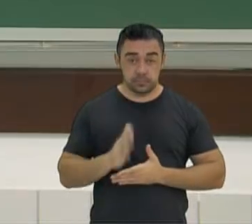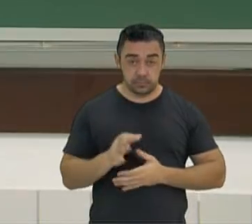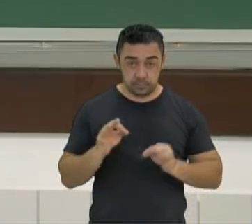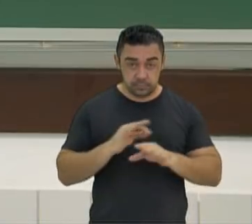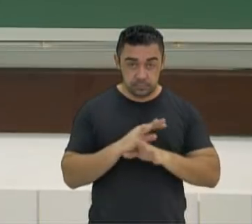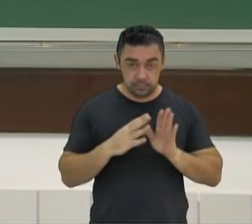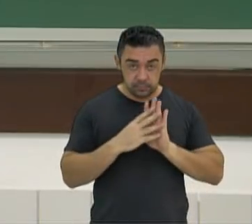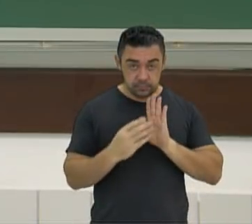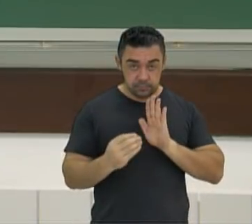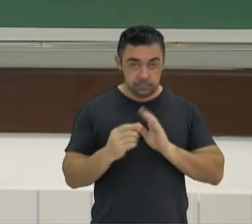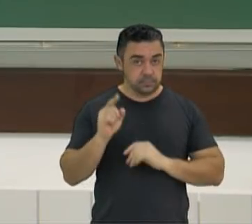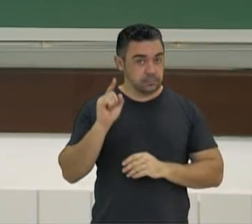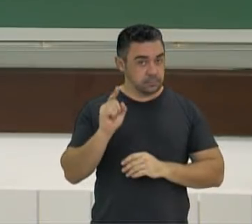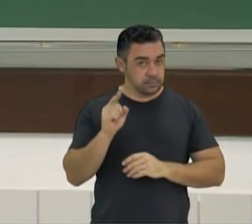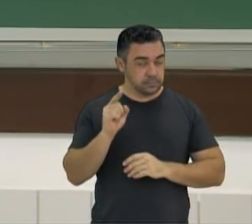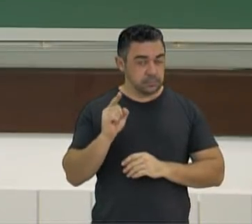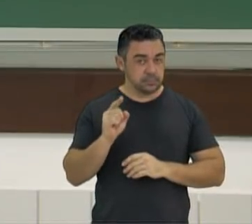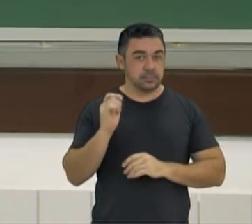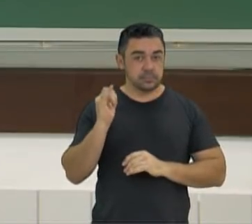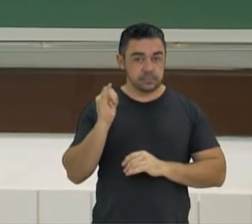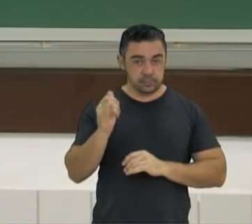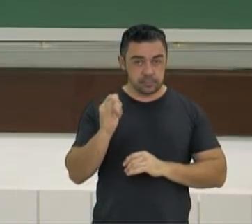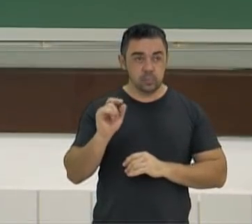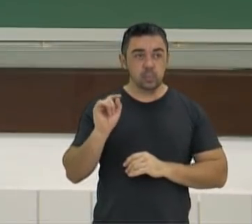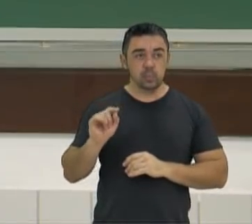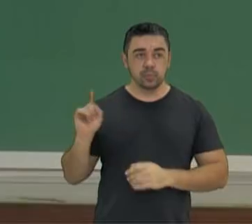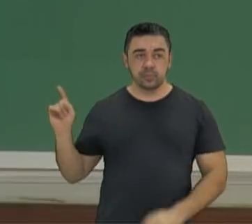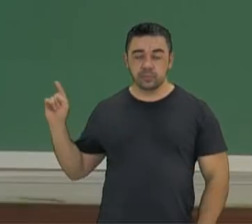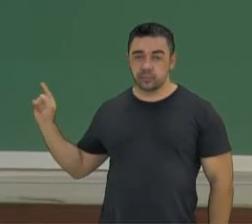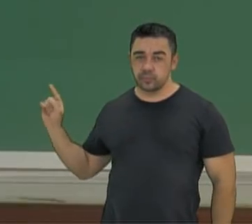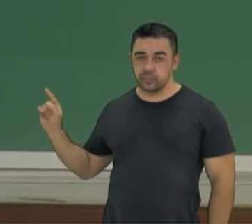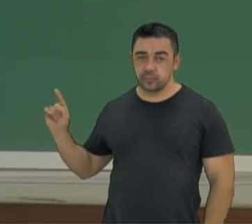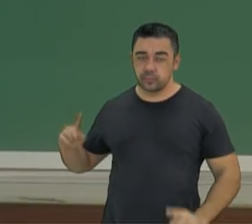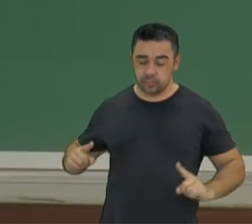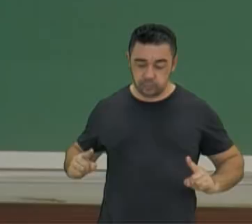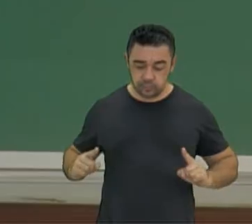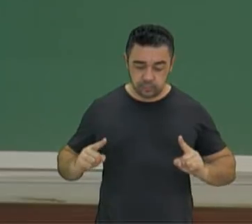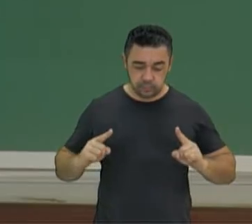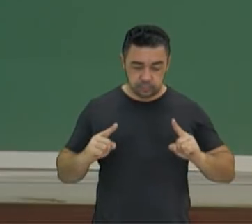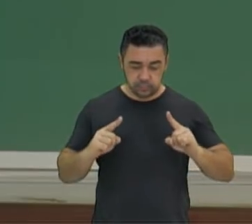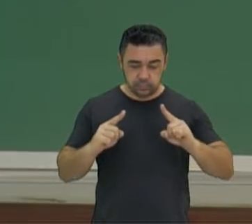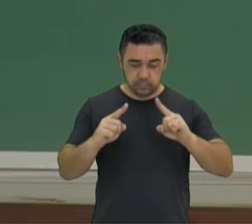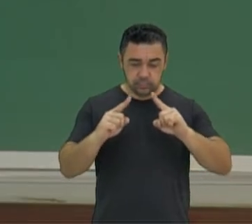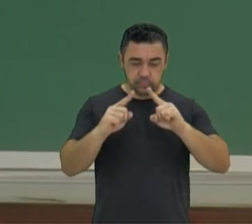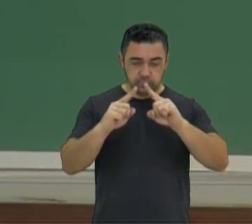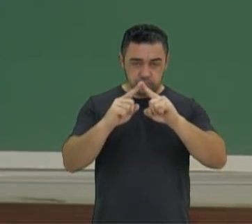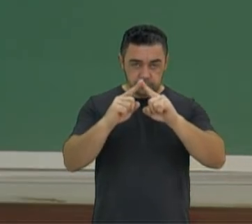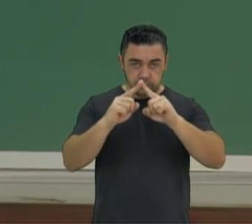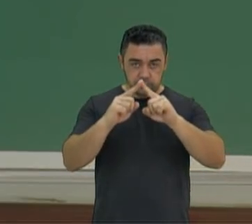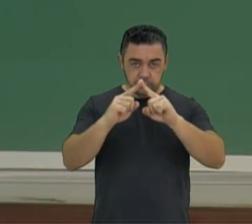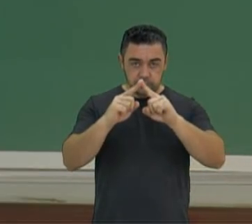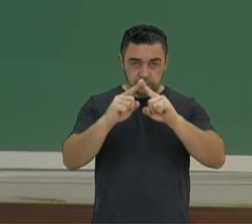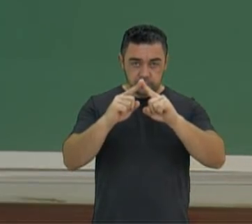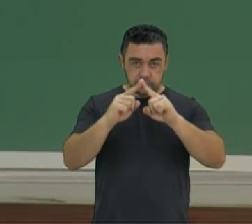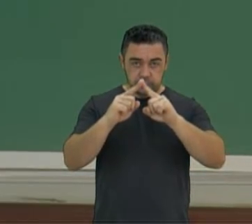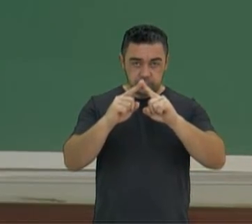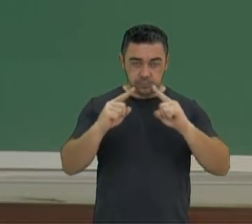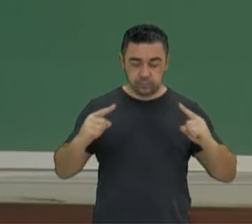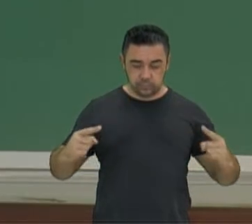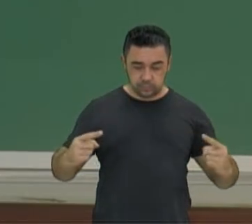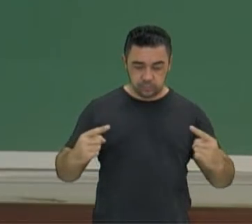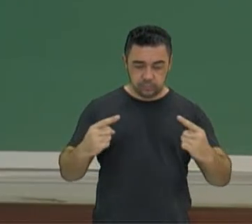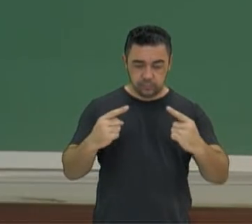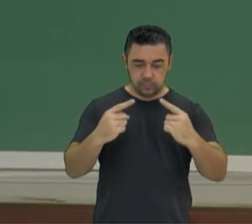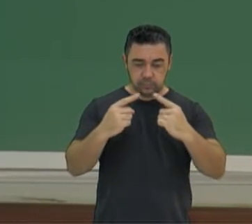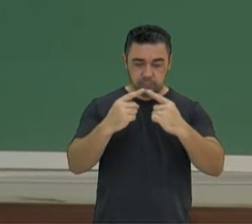Copiado? Lembrando que nas pirâmides, o vértice aqui das faces laterais, que encontra